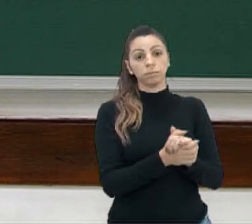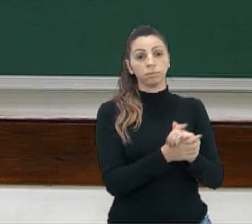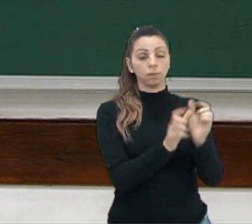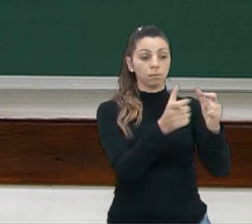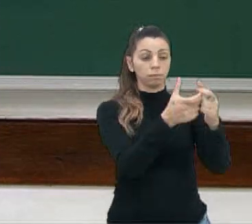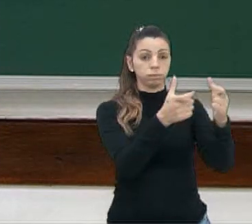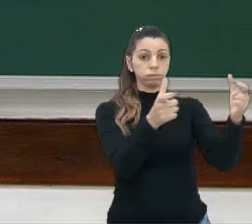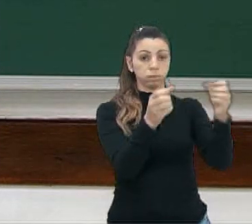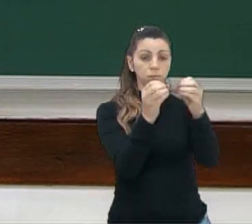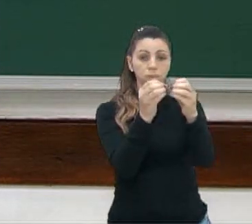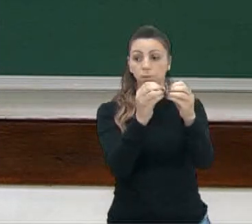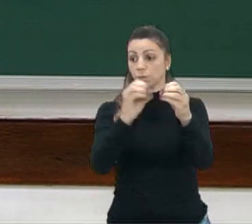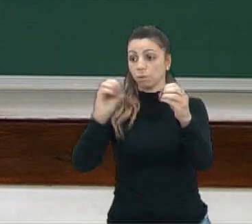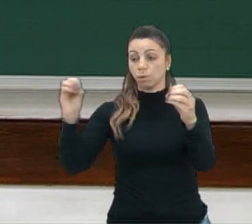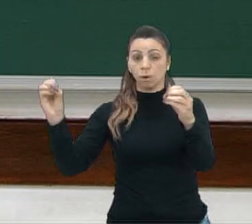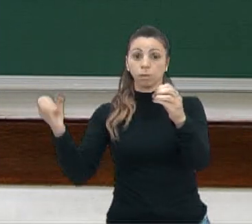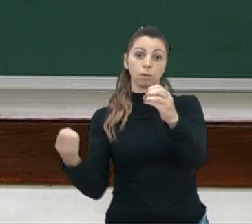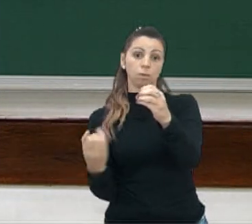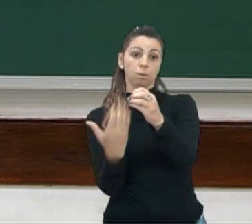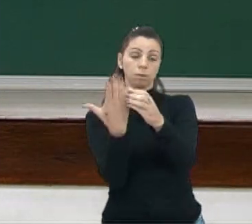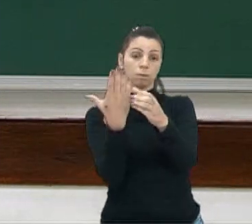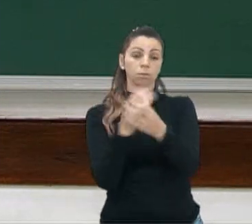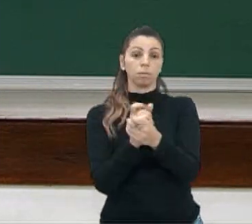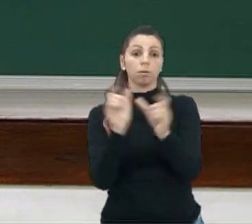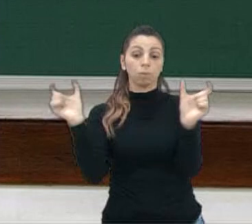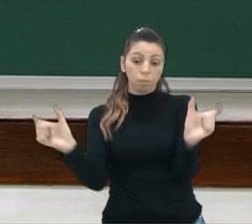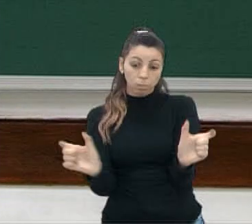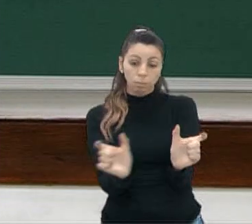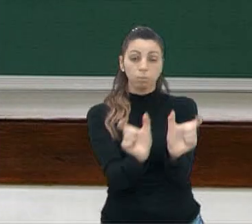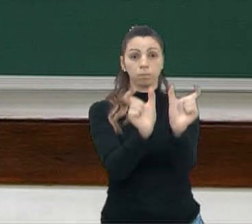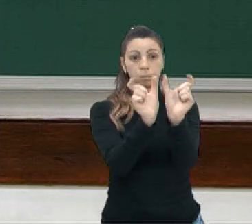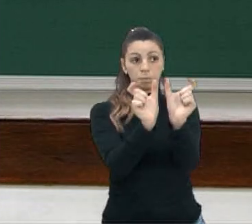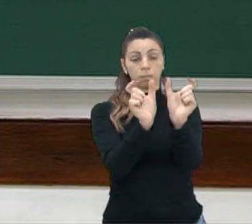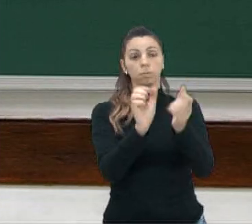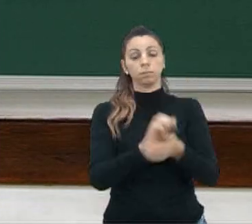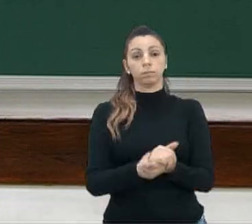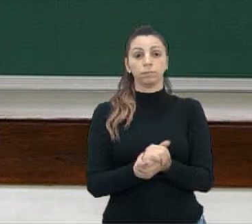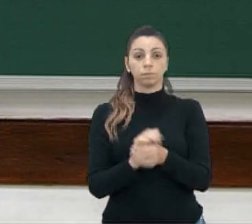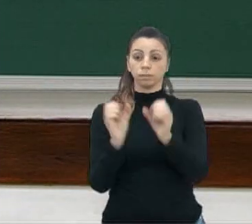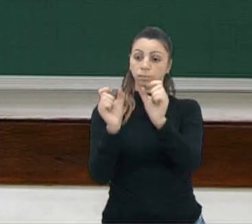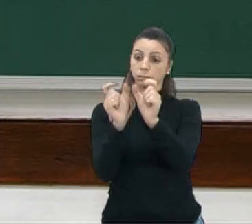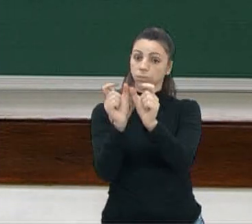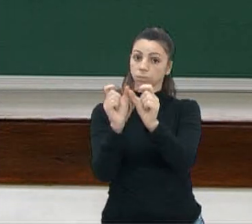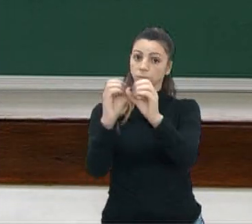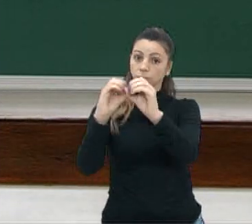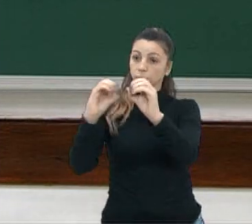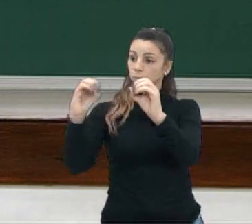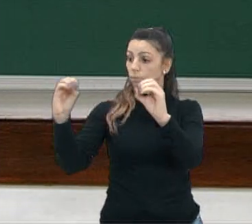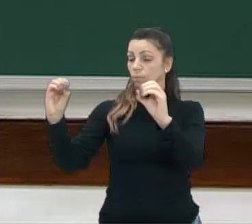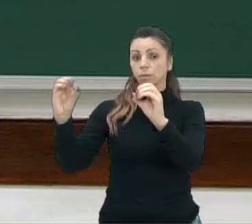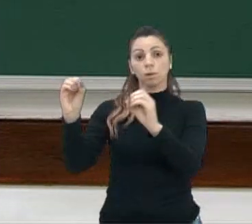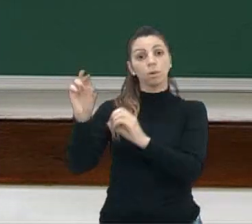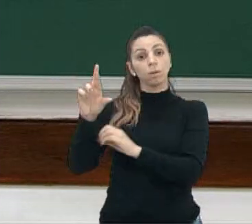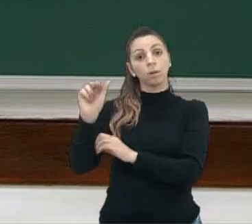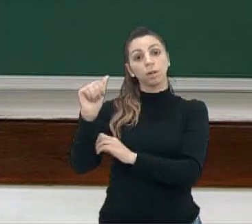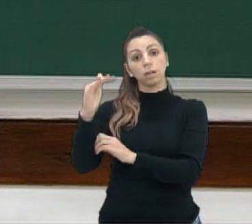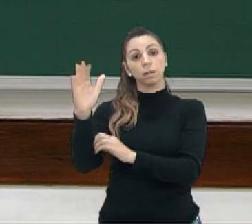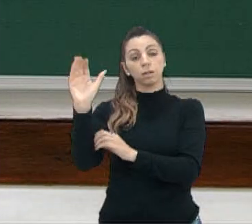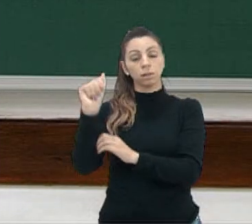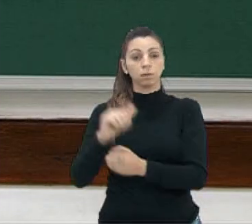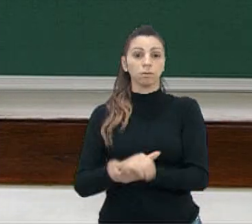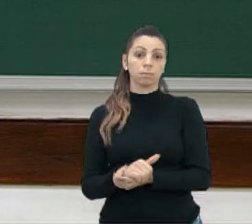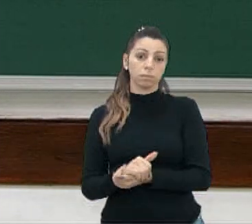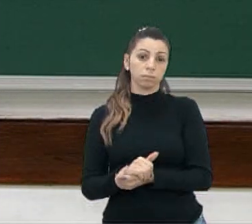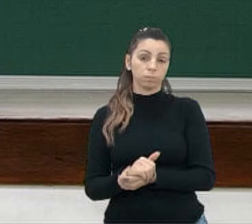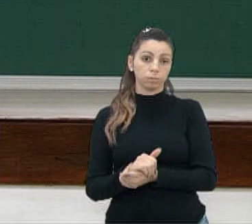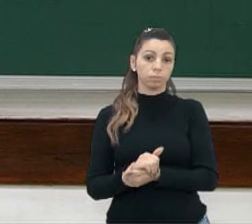expande em uma outra oração, tornando um período composto, aquela outra oração, ela está ocupando o espaço do que poderia ter